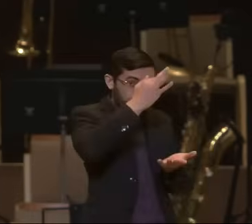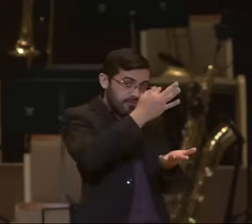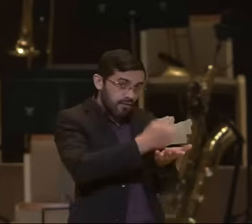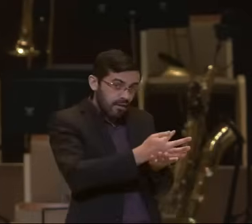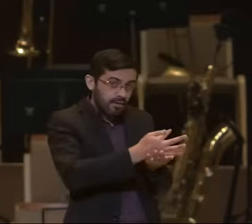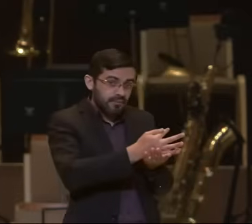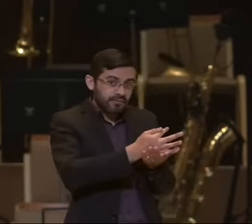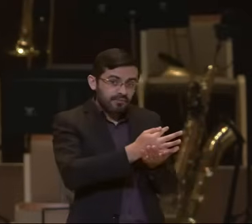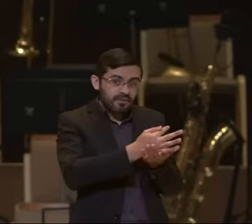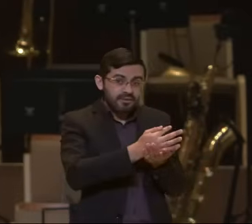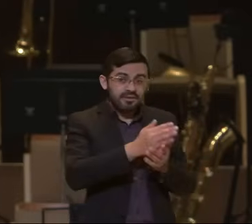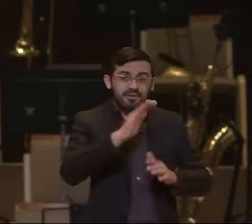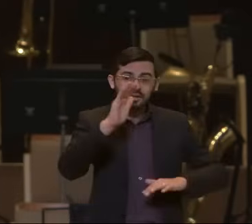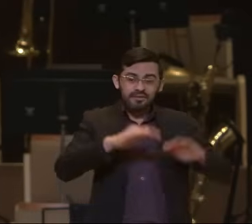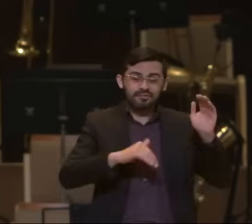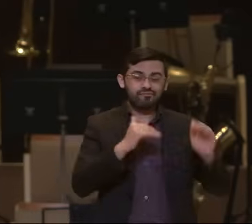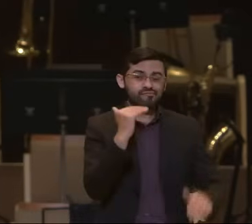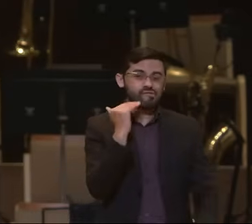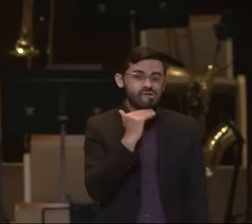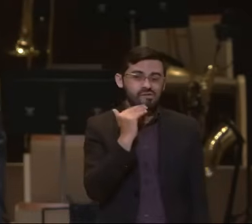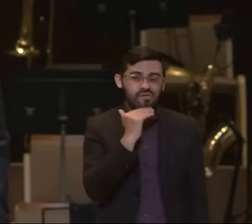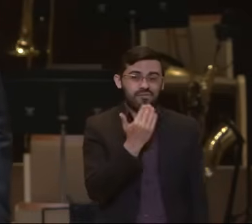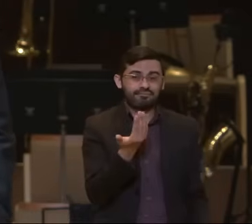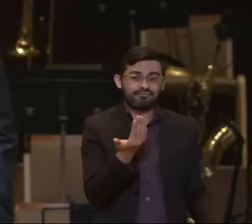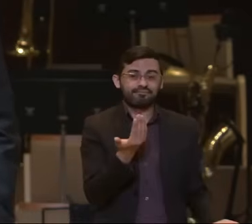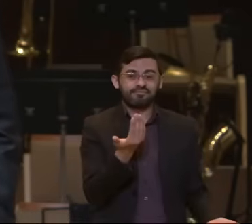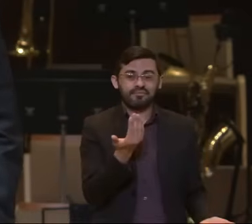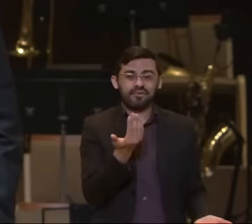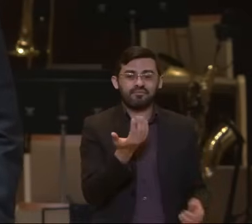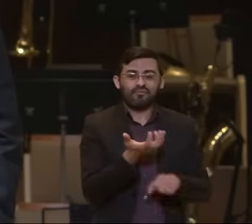que são insuficientes.